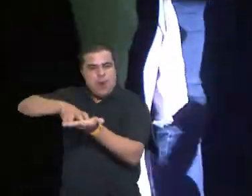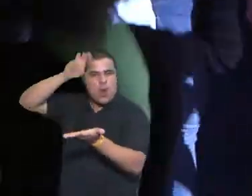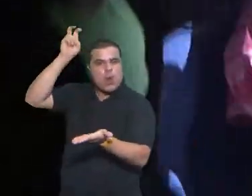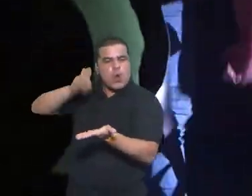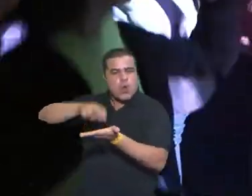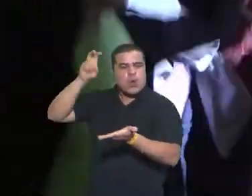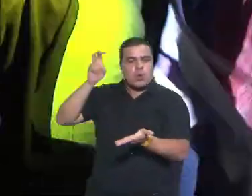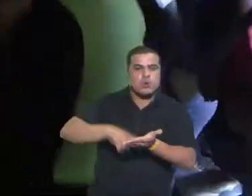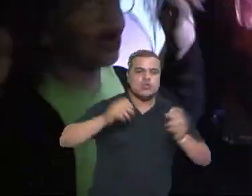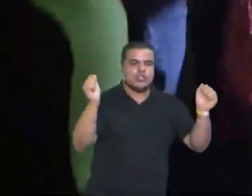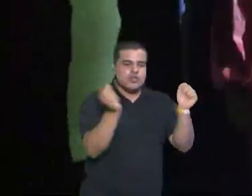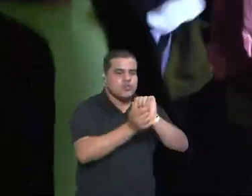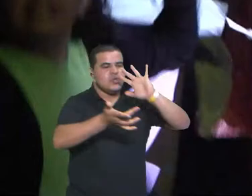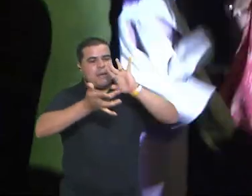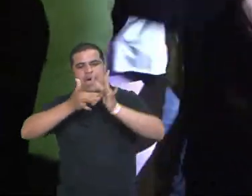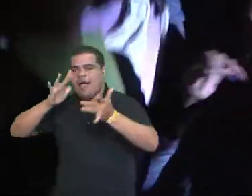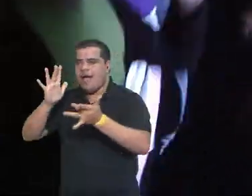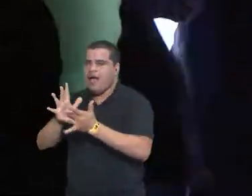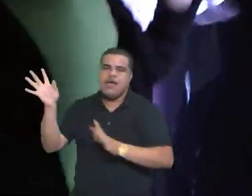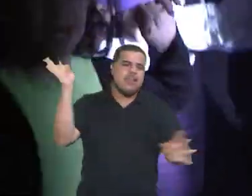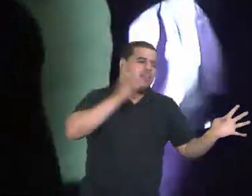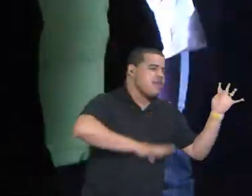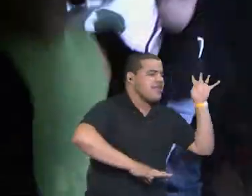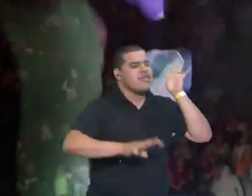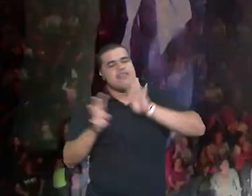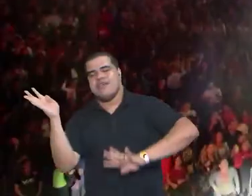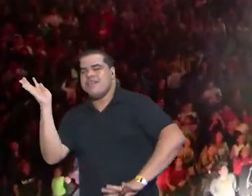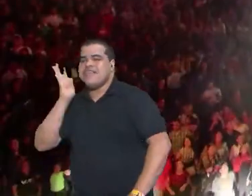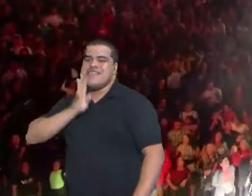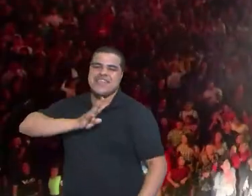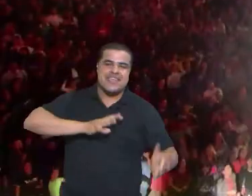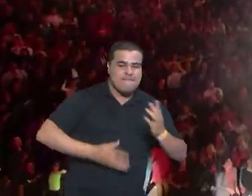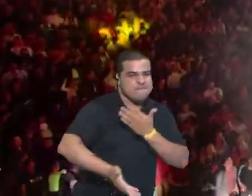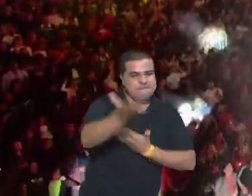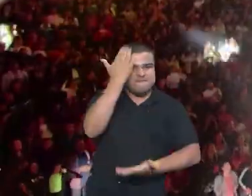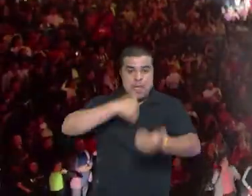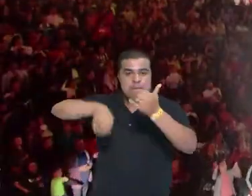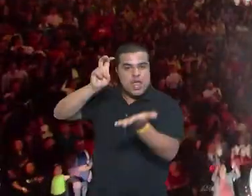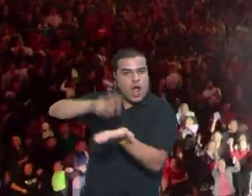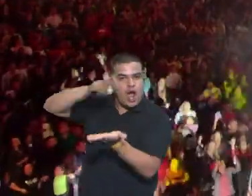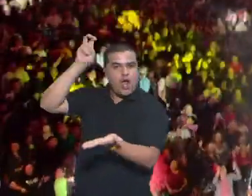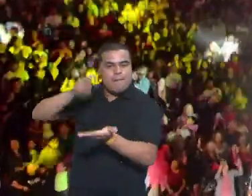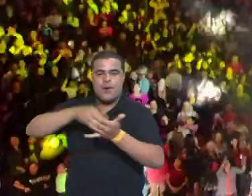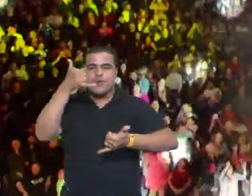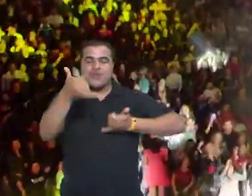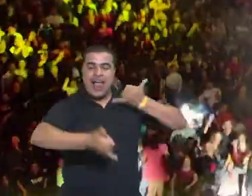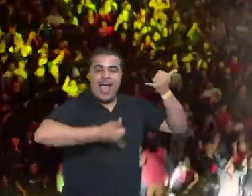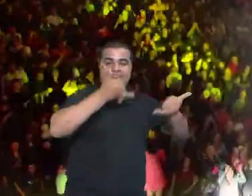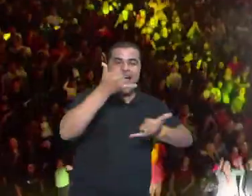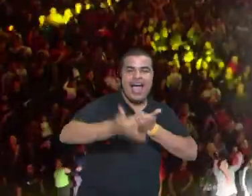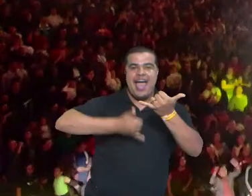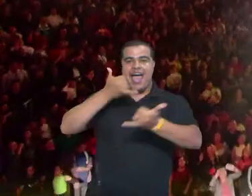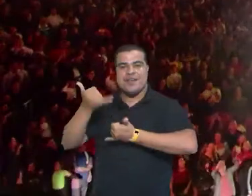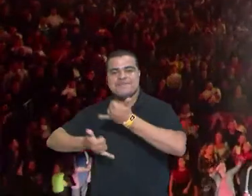pula pula pula pula pula pula